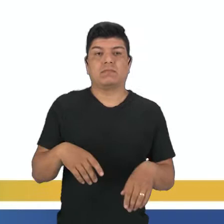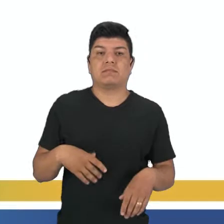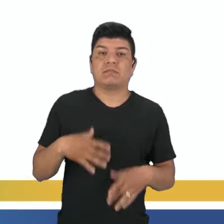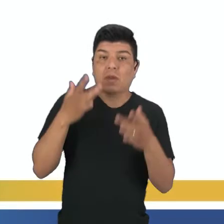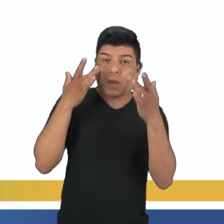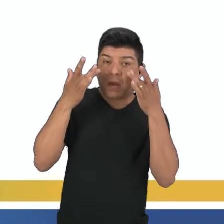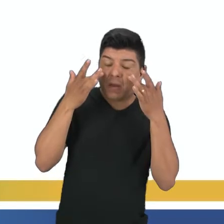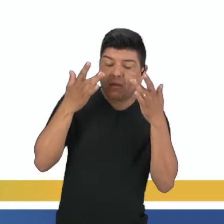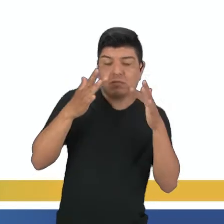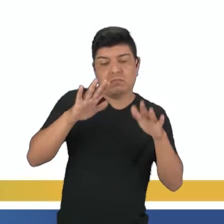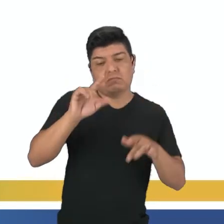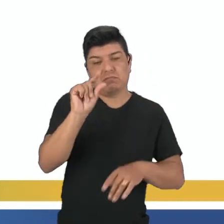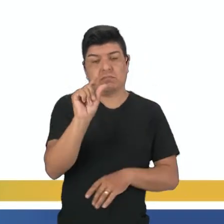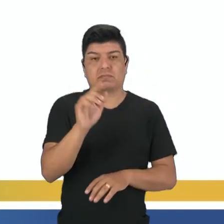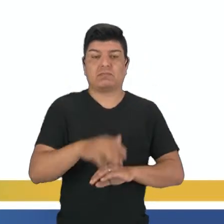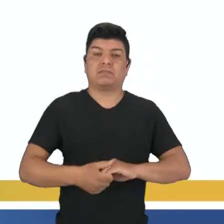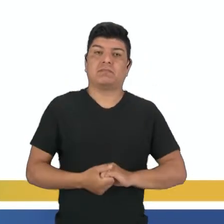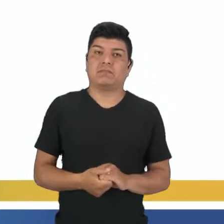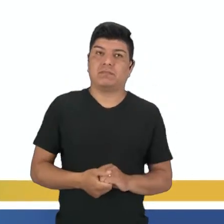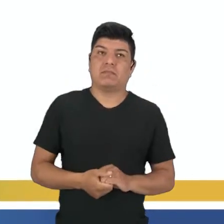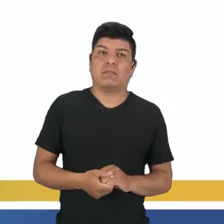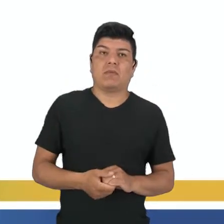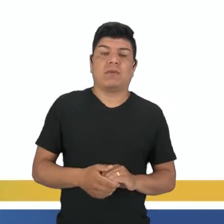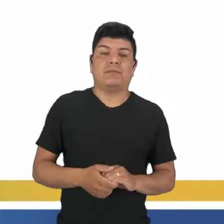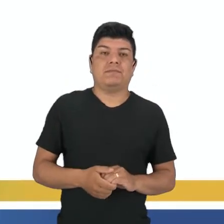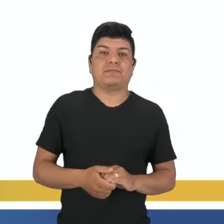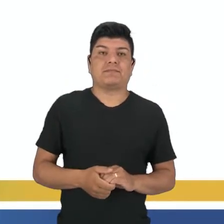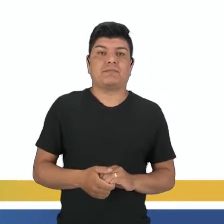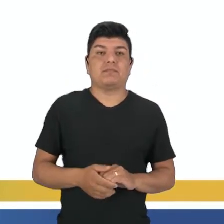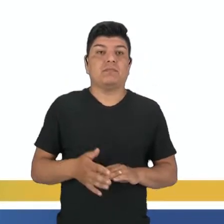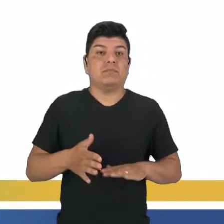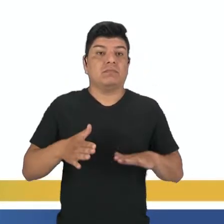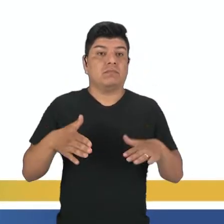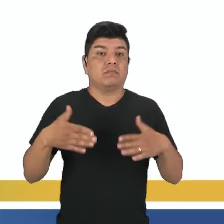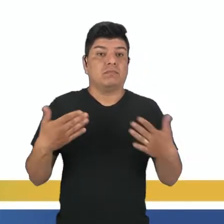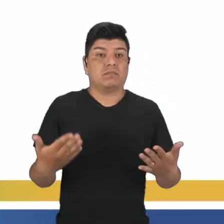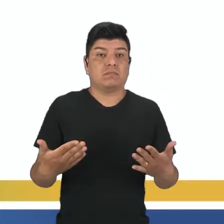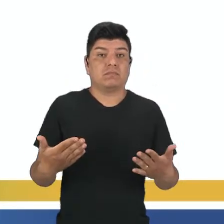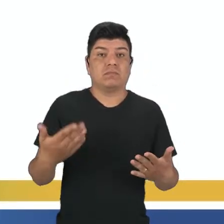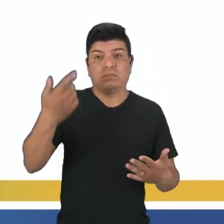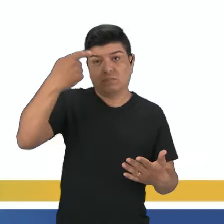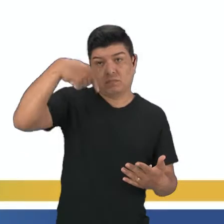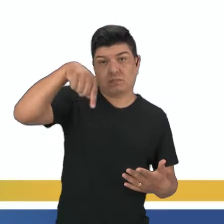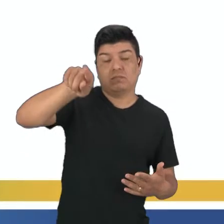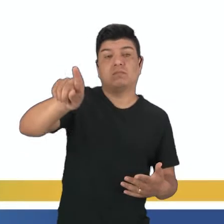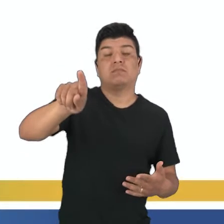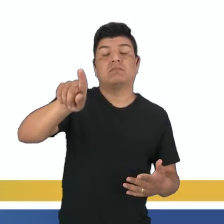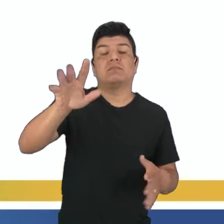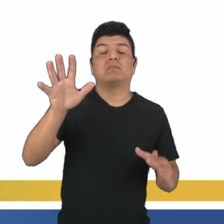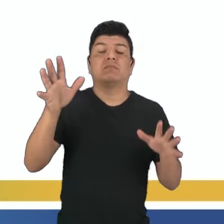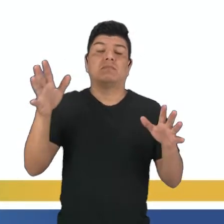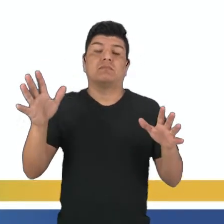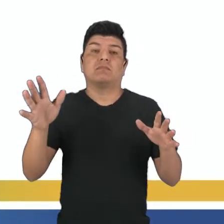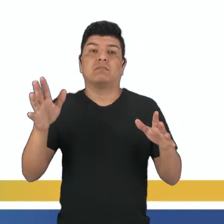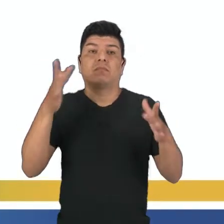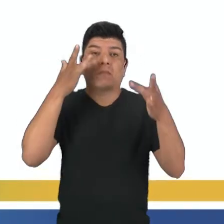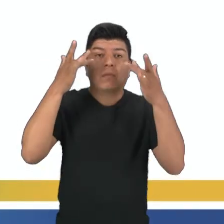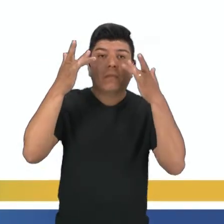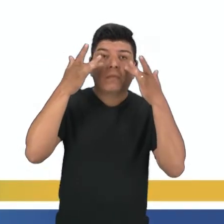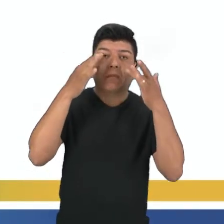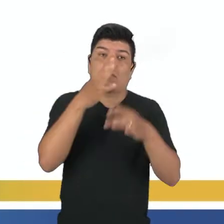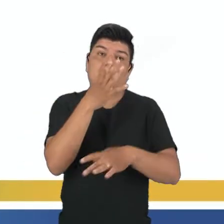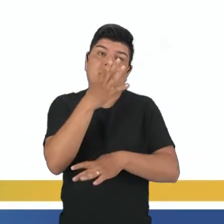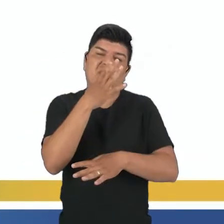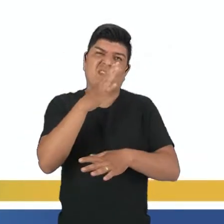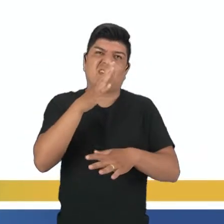Um pouquinho, não muito. Com que frequência vai você ao teatro? Quase nunca, 4 vezes ao ano,